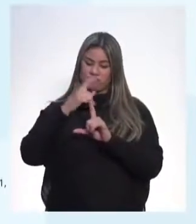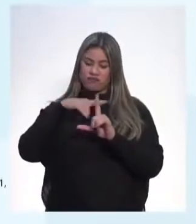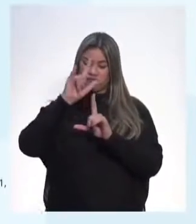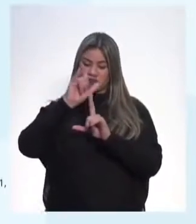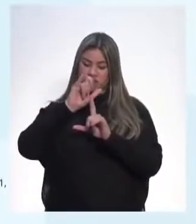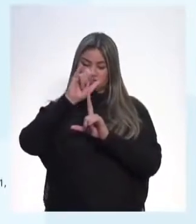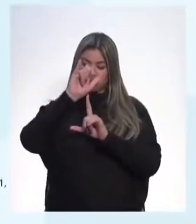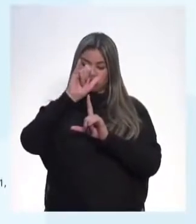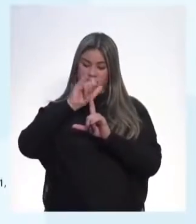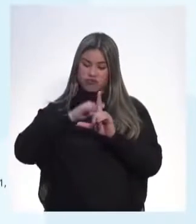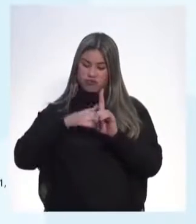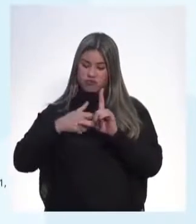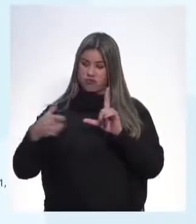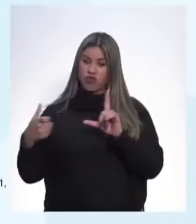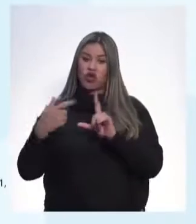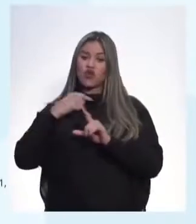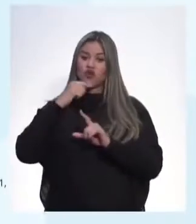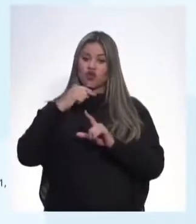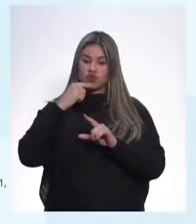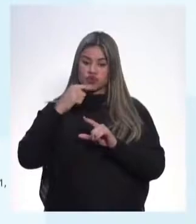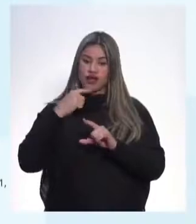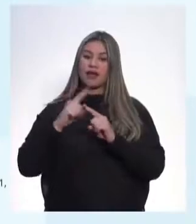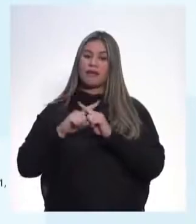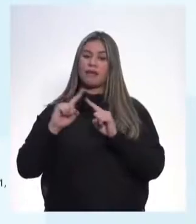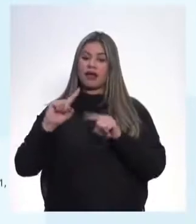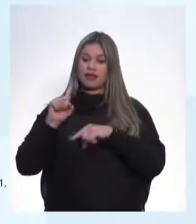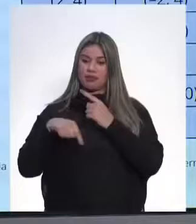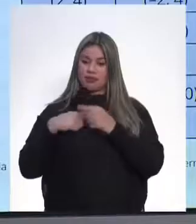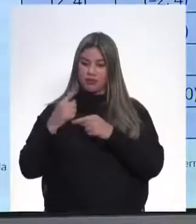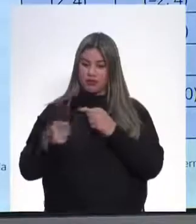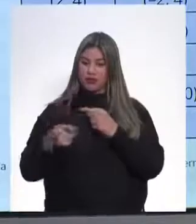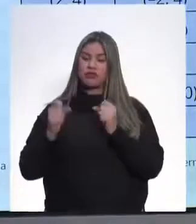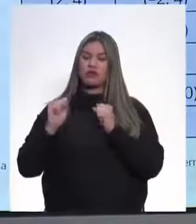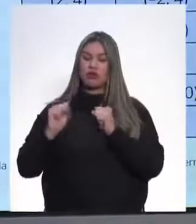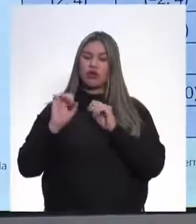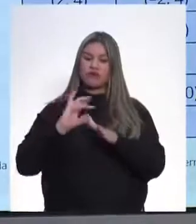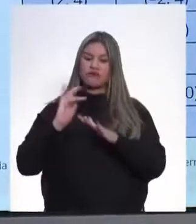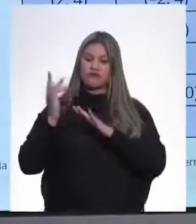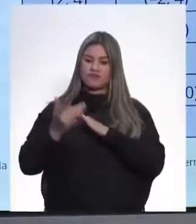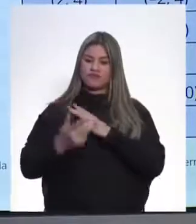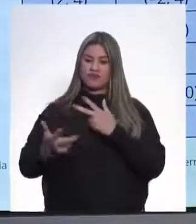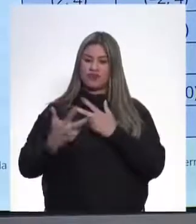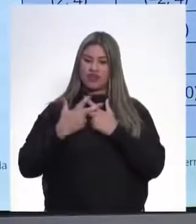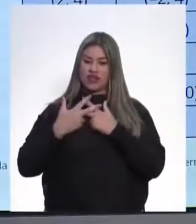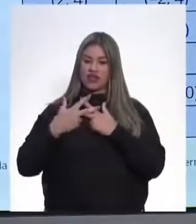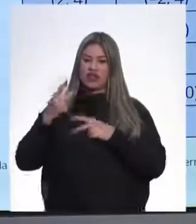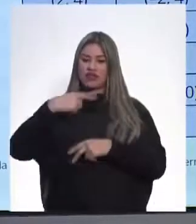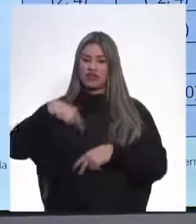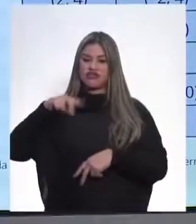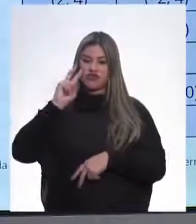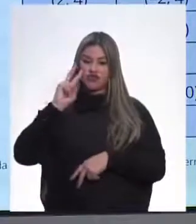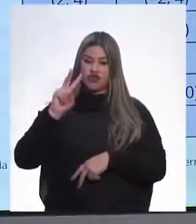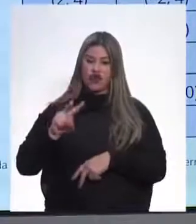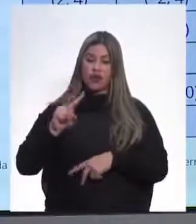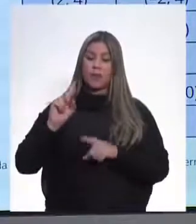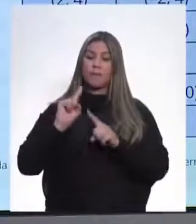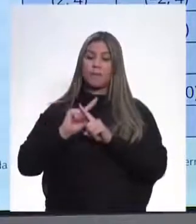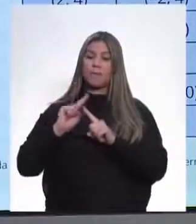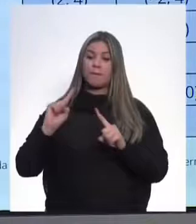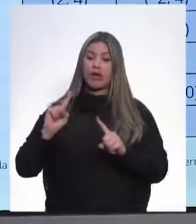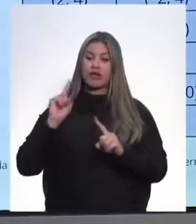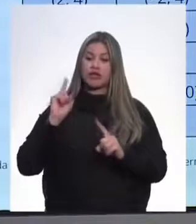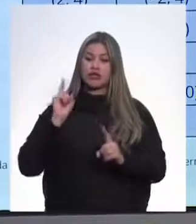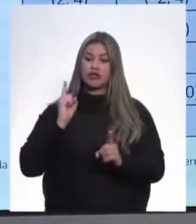mas vocês podem construir e colocar lá na rede com o hashtag e a gente olha, né, Jonas? Mas localizem